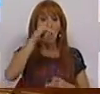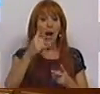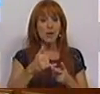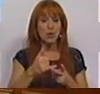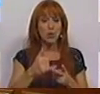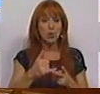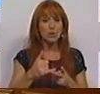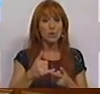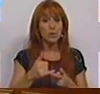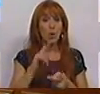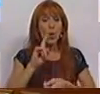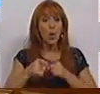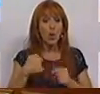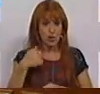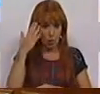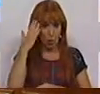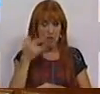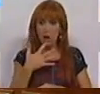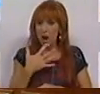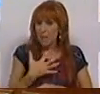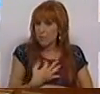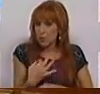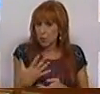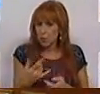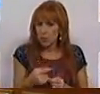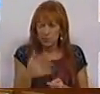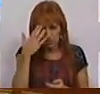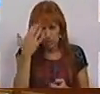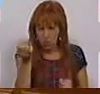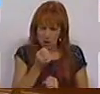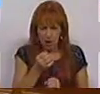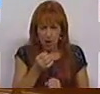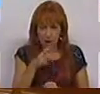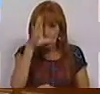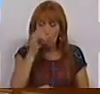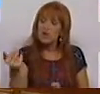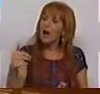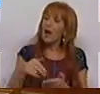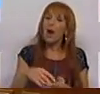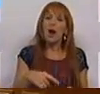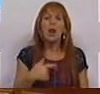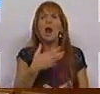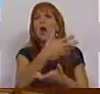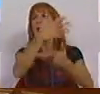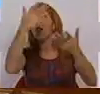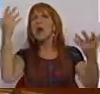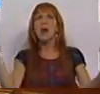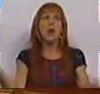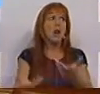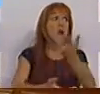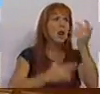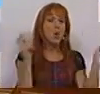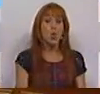lugar, aquilo que eu acho que é absolutamente imoral é o governo vir aqui alardear com